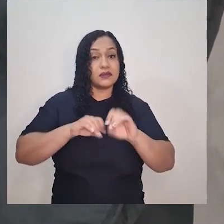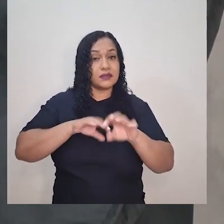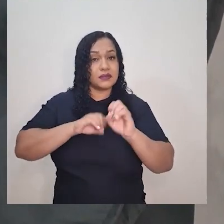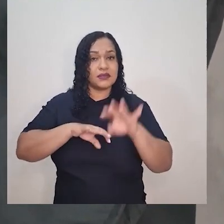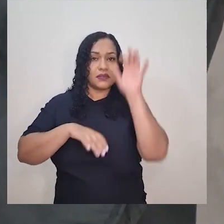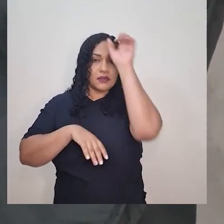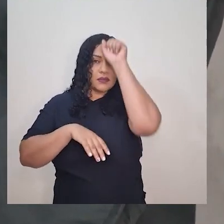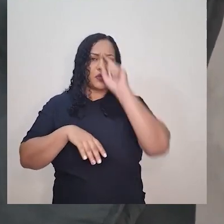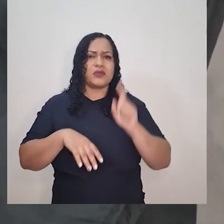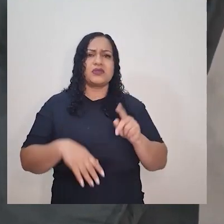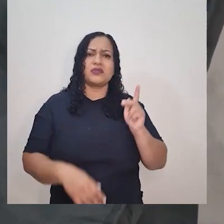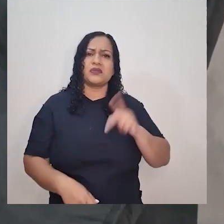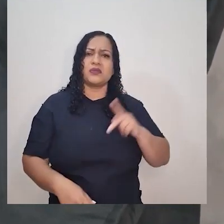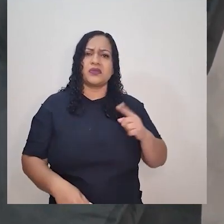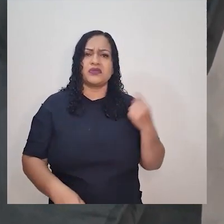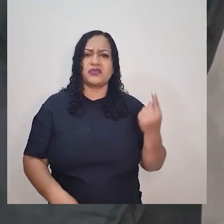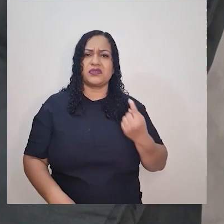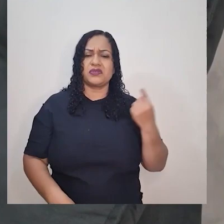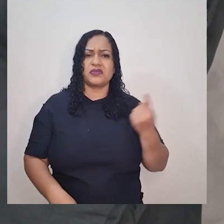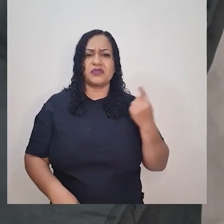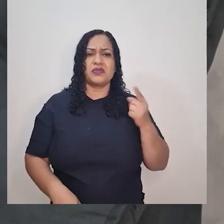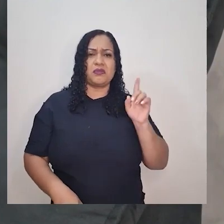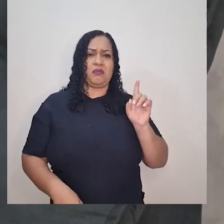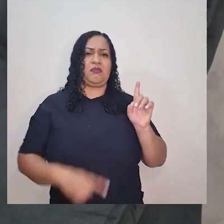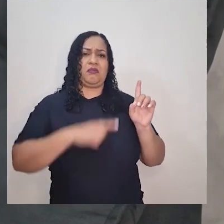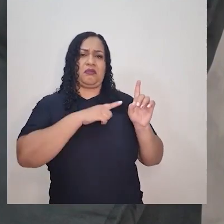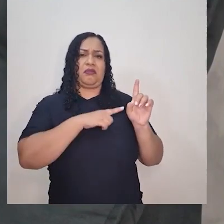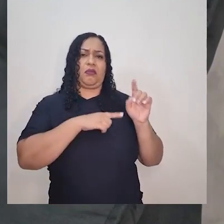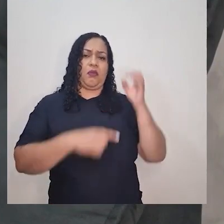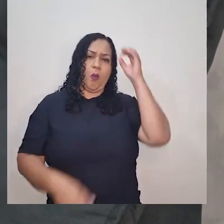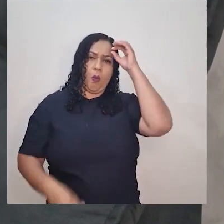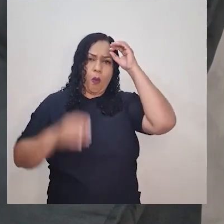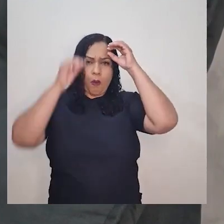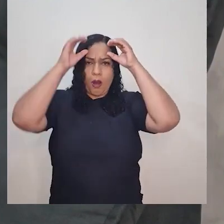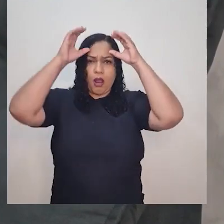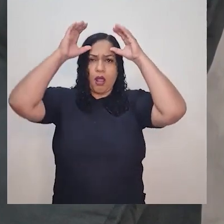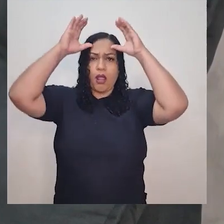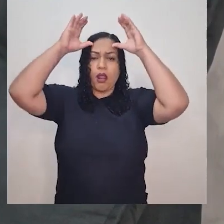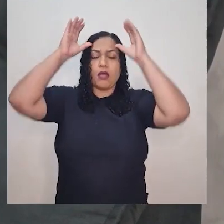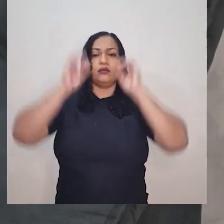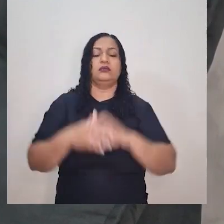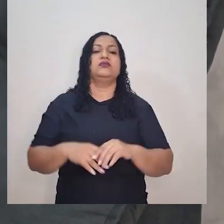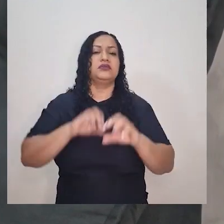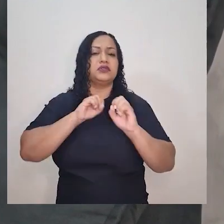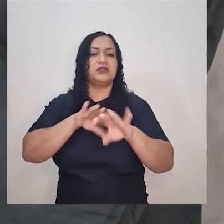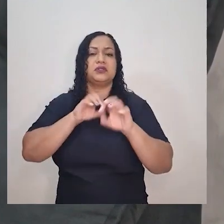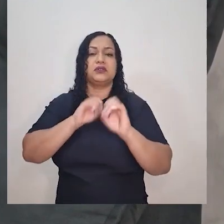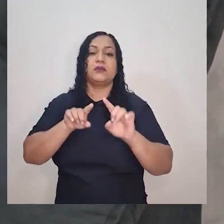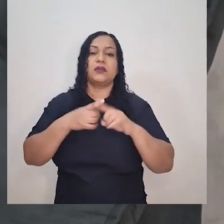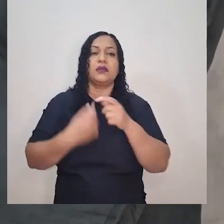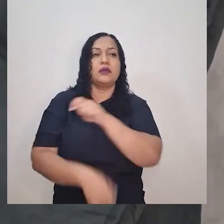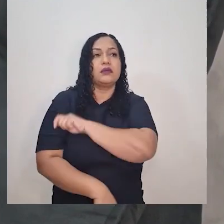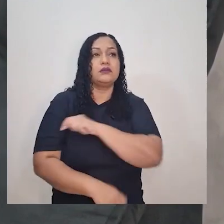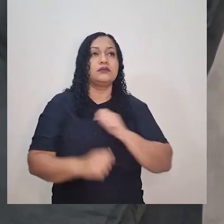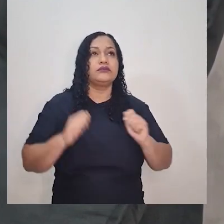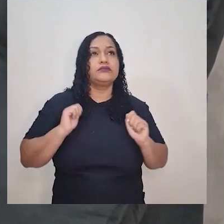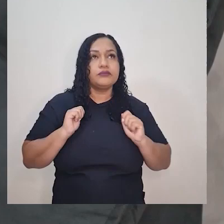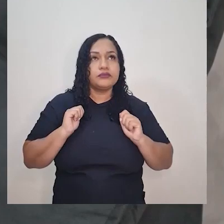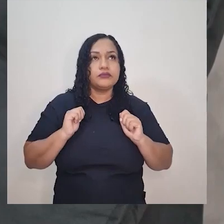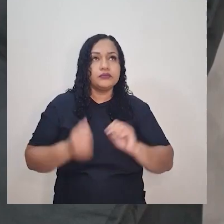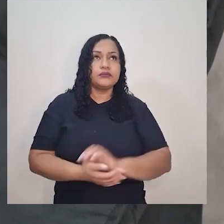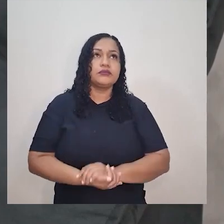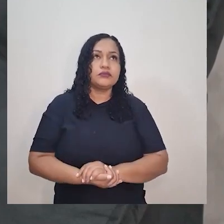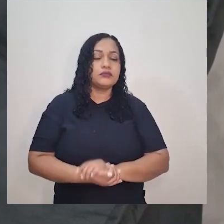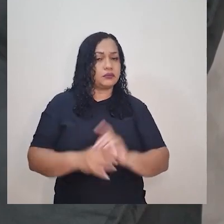professor aqui como o detentor do conhecimento, transmitindo conhecimento e o aluno passivo recebendo esse